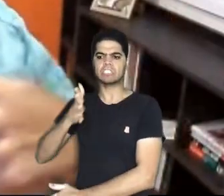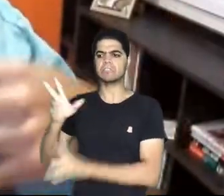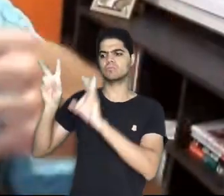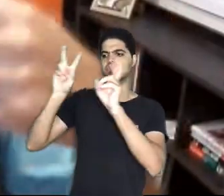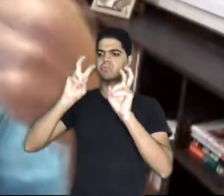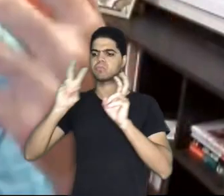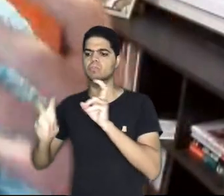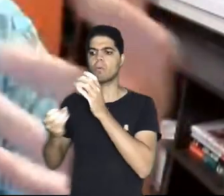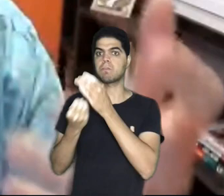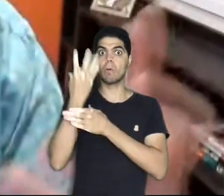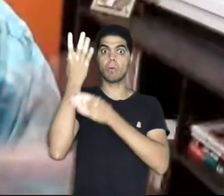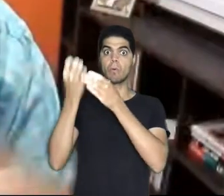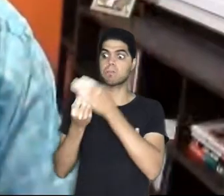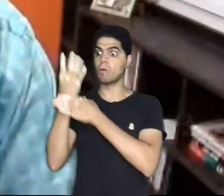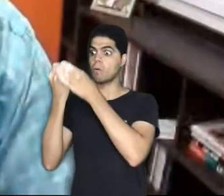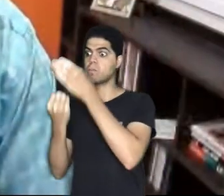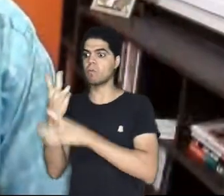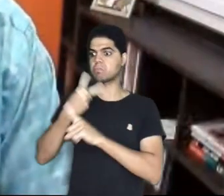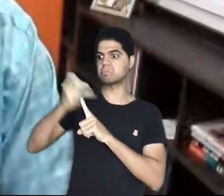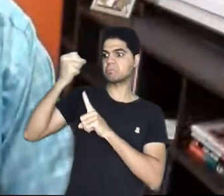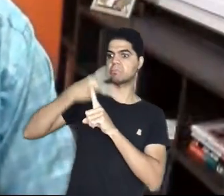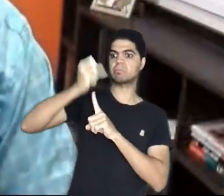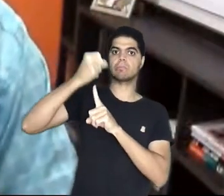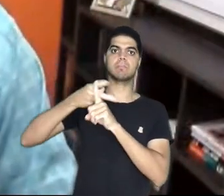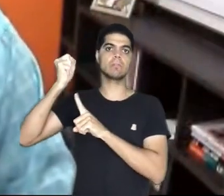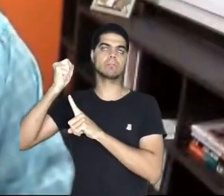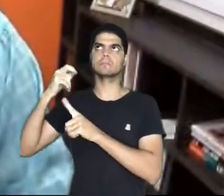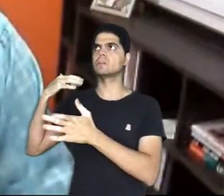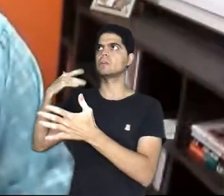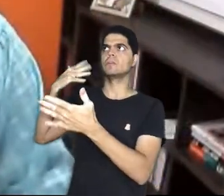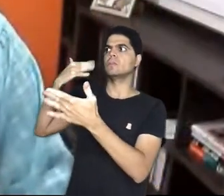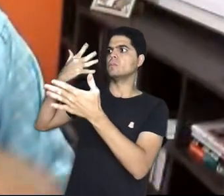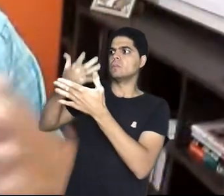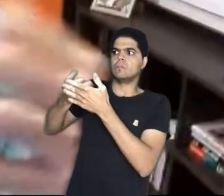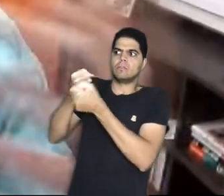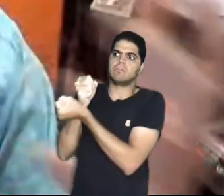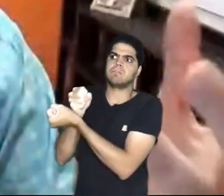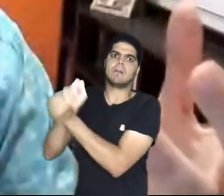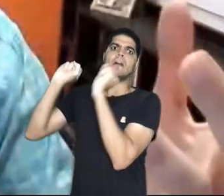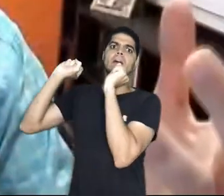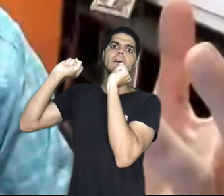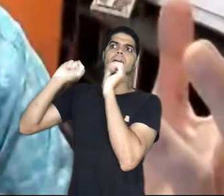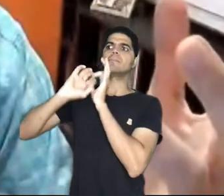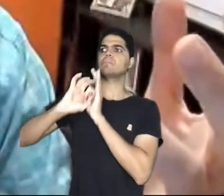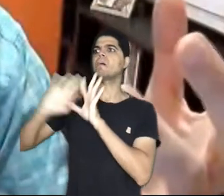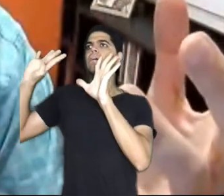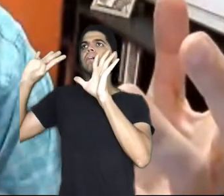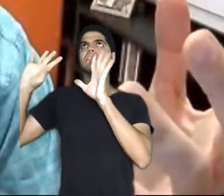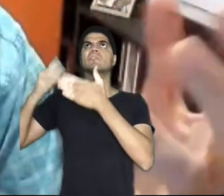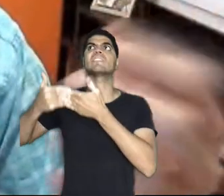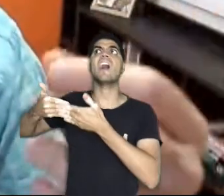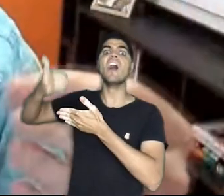de realizações heróicas, seria uma história de libertação de uma nação que já